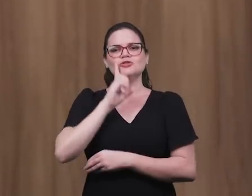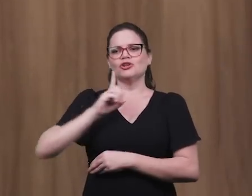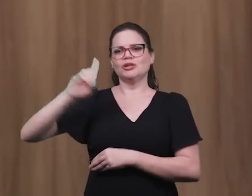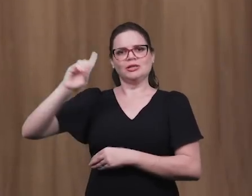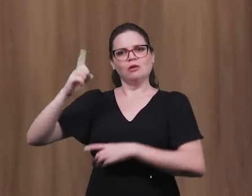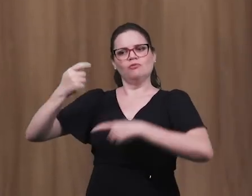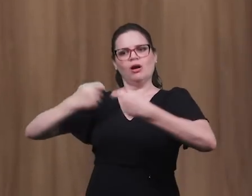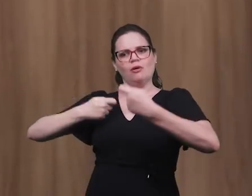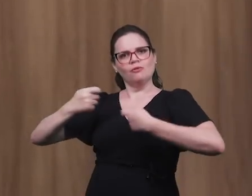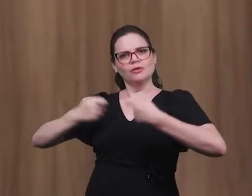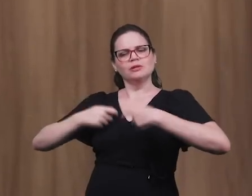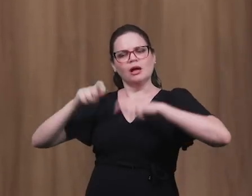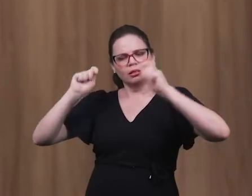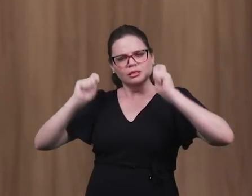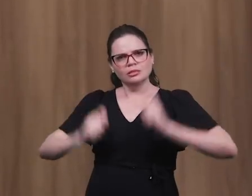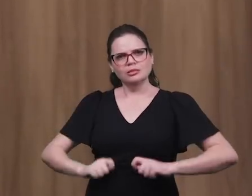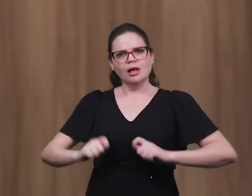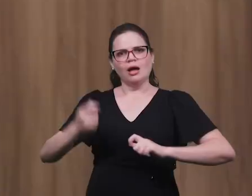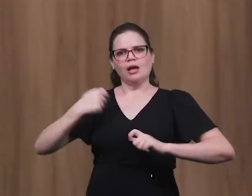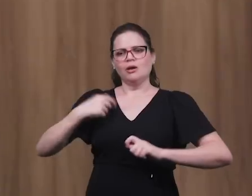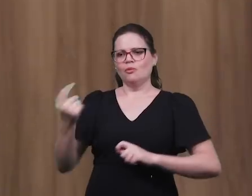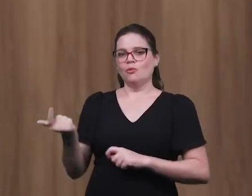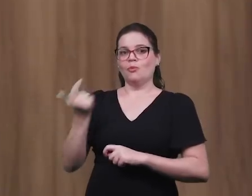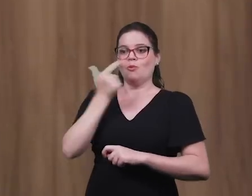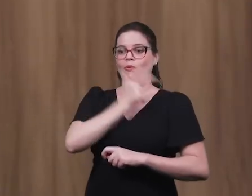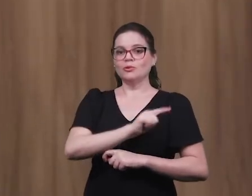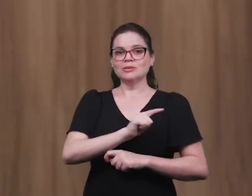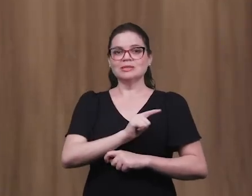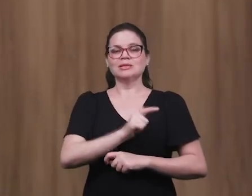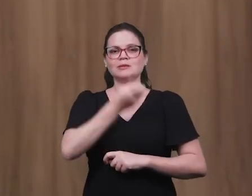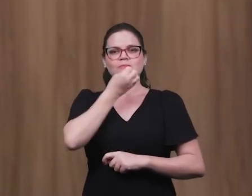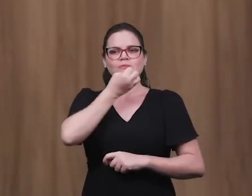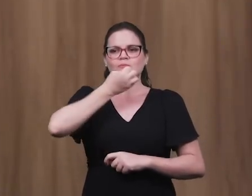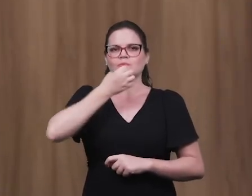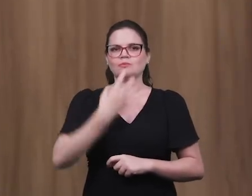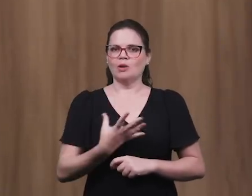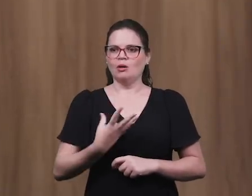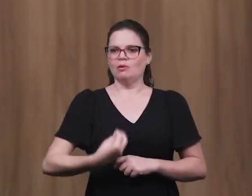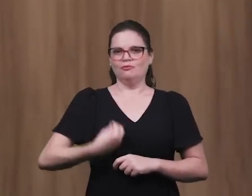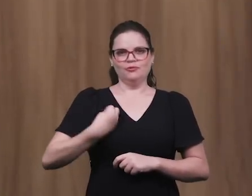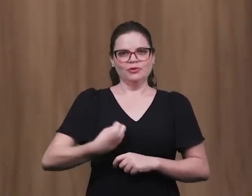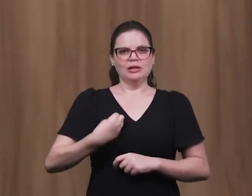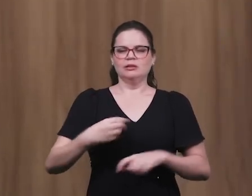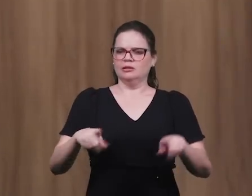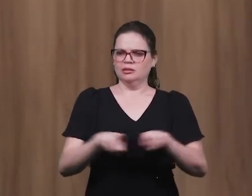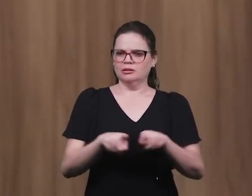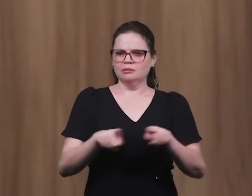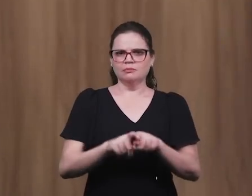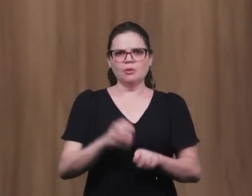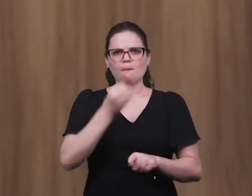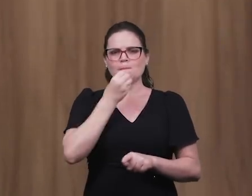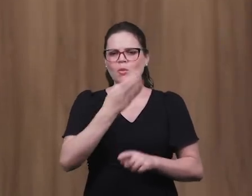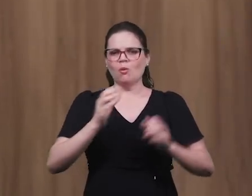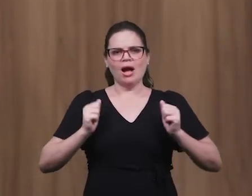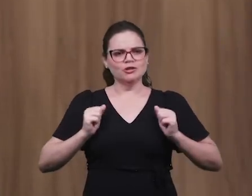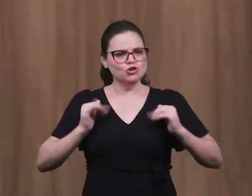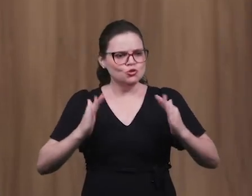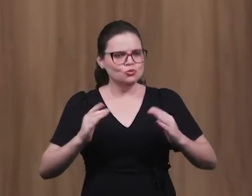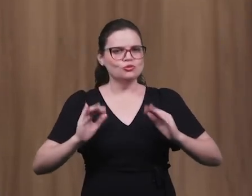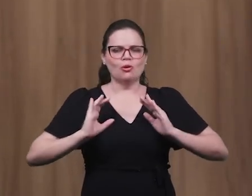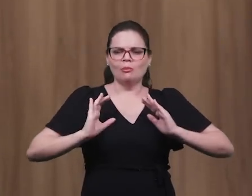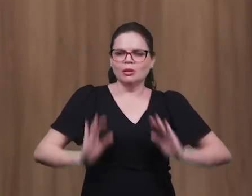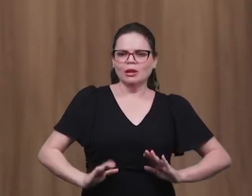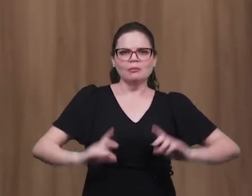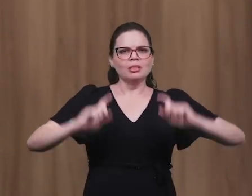para que tenhamos um bom proceder de maneira assertiva, para que possamos